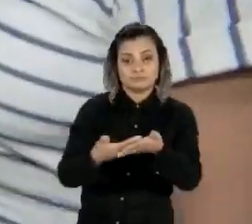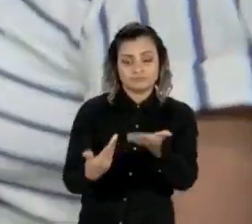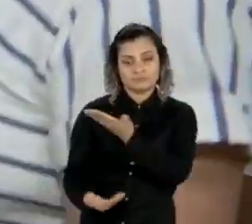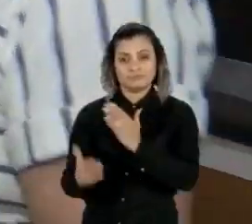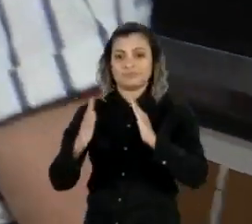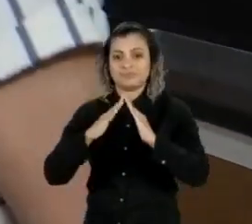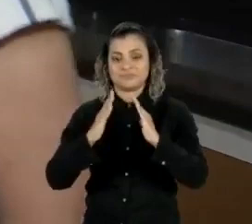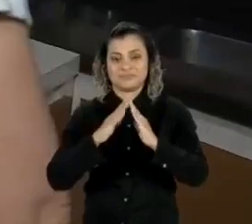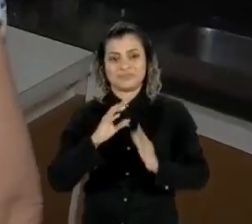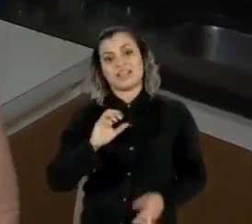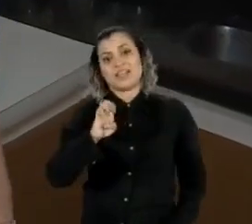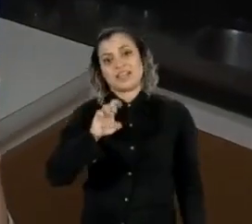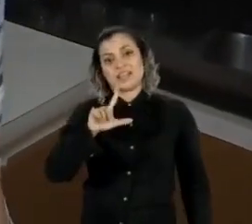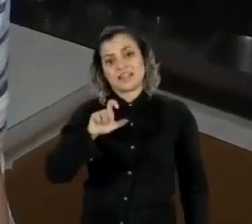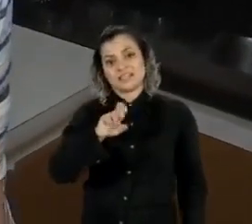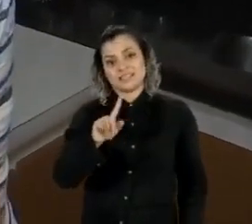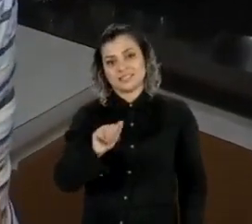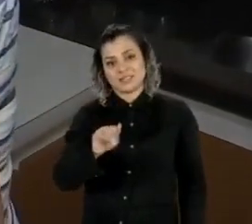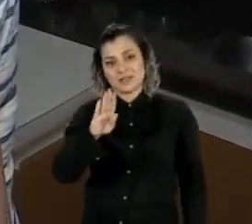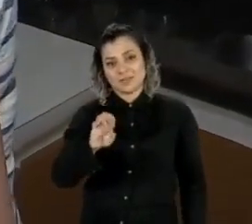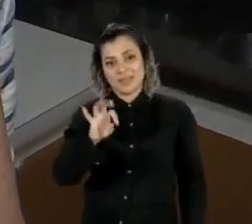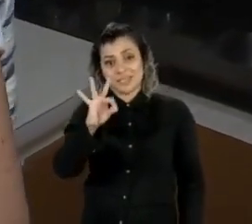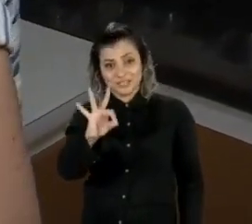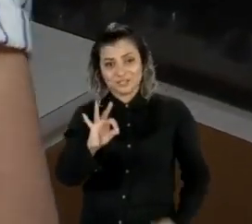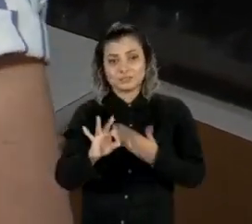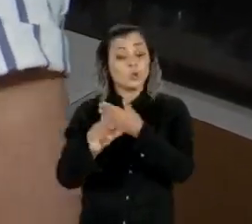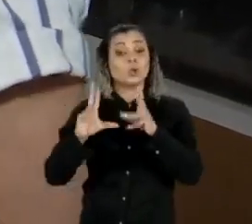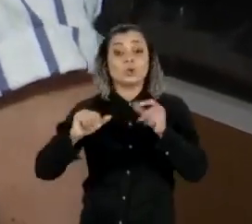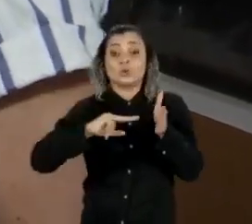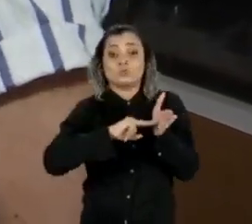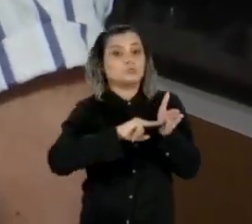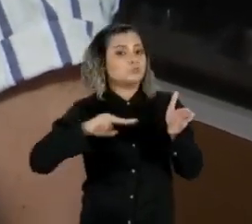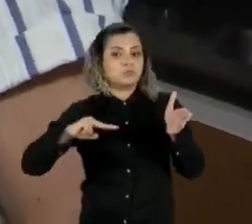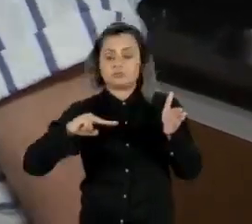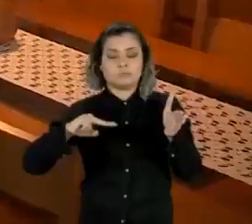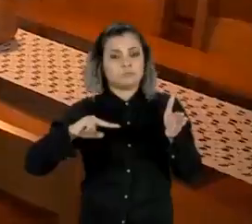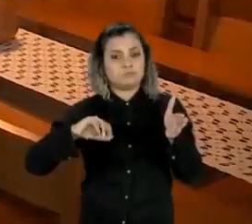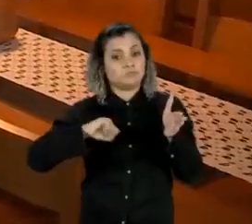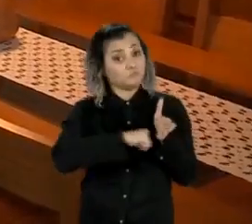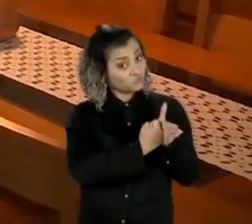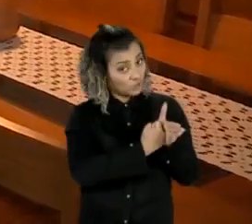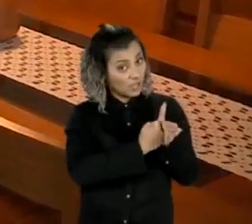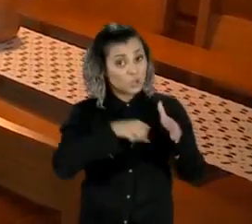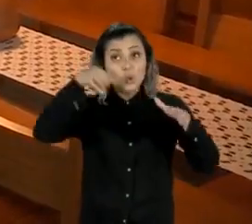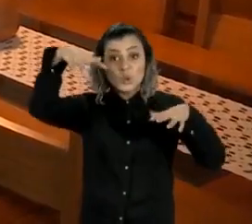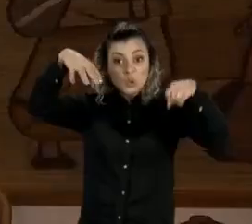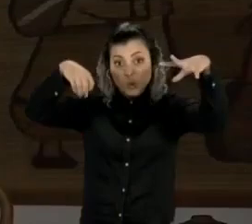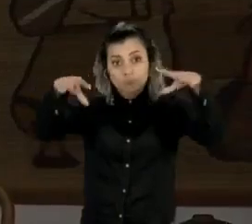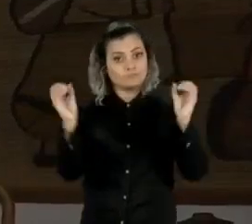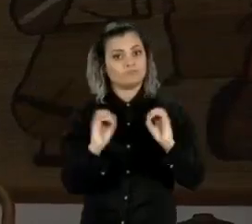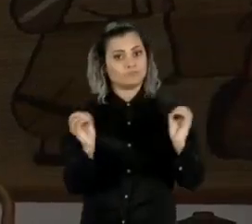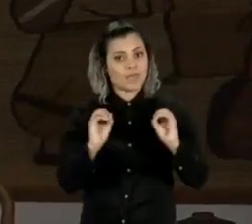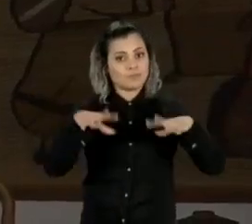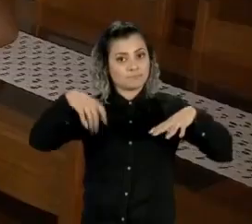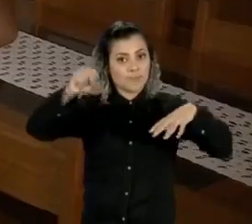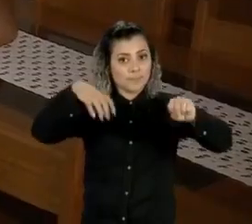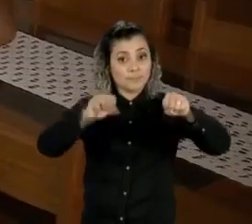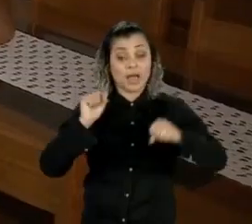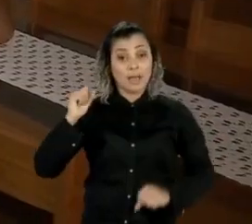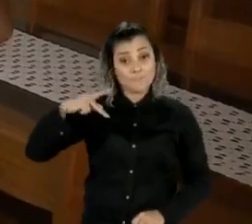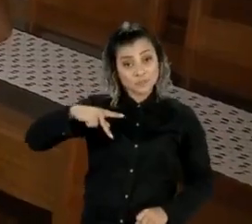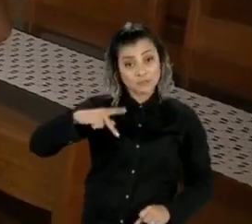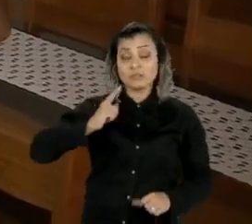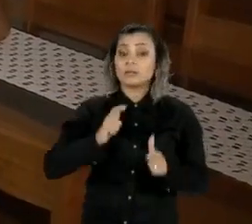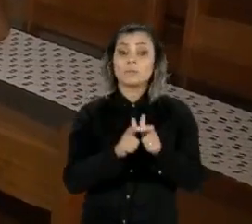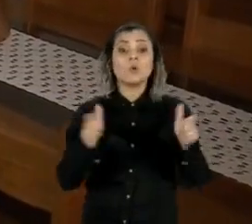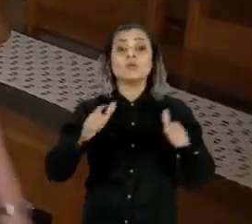casa da dona Elizabeth agora é assim. Eletrodomésticos desligados da tomada e nada de luzes acesas de dia. Aposentada, ela passa